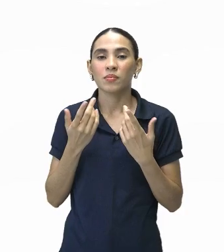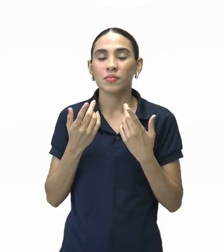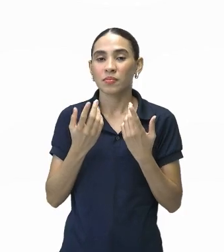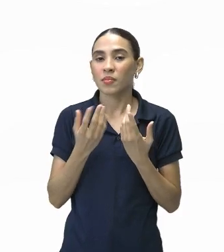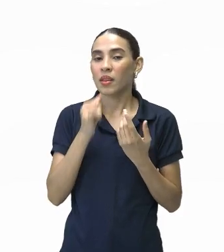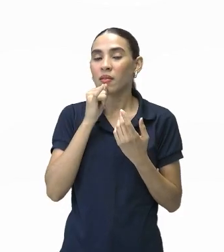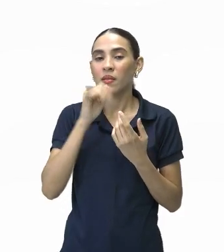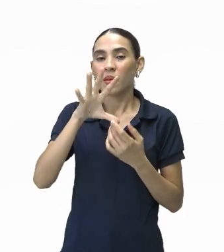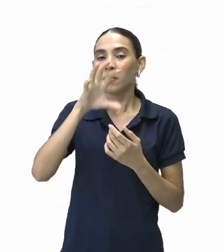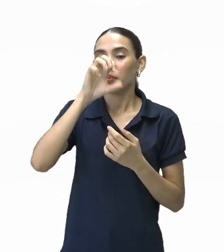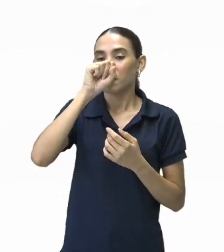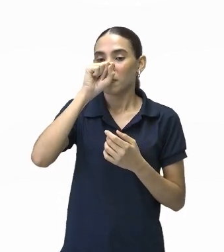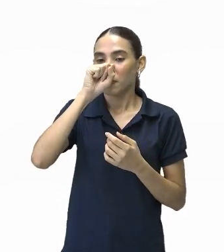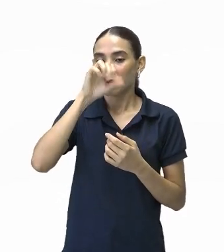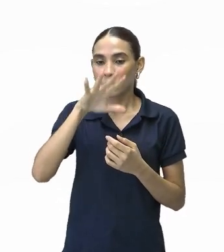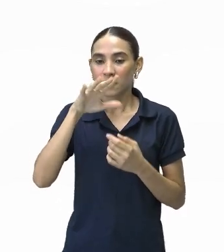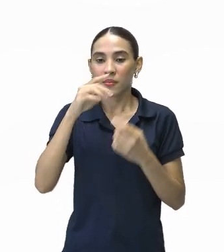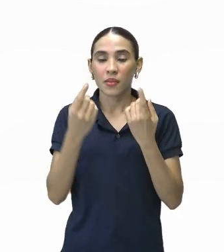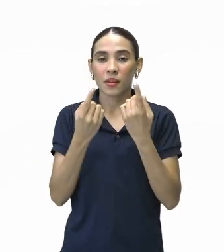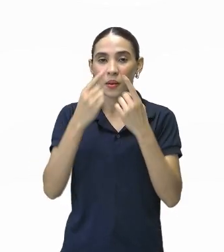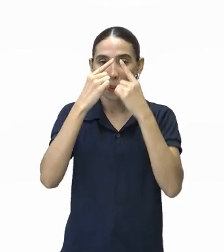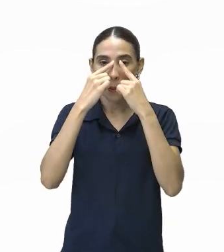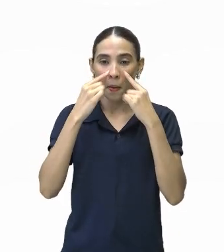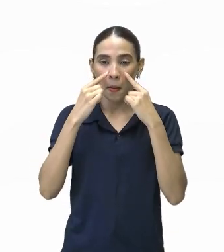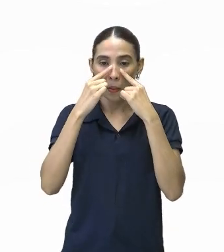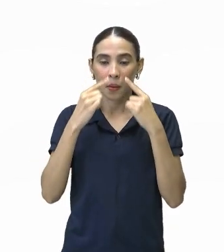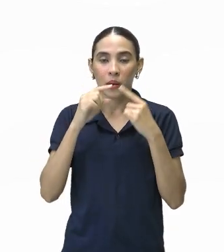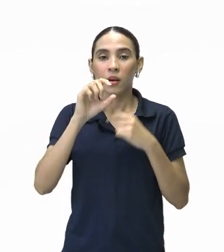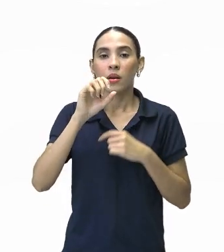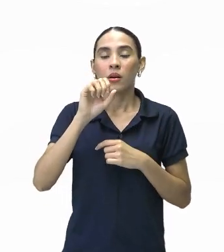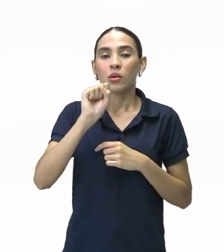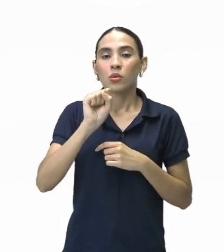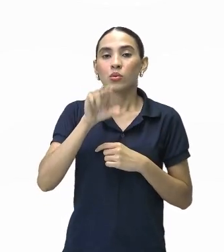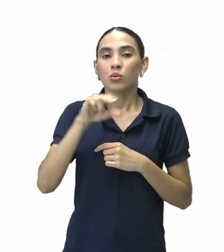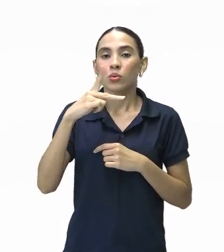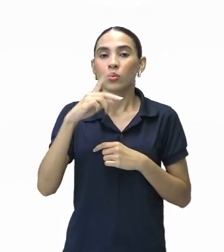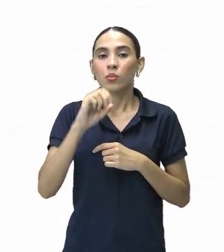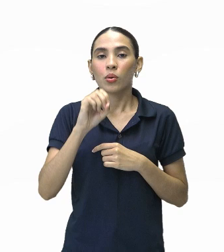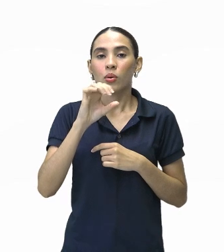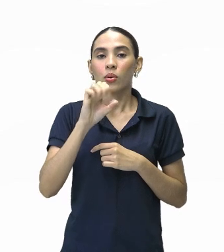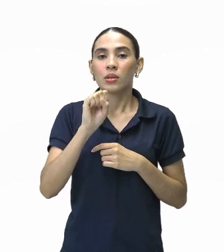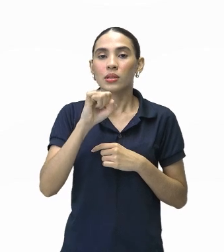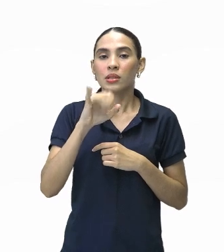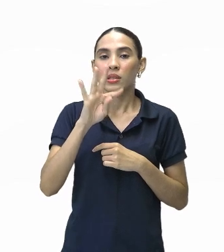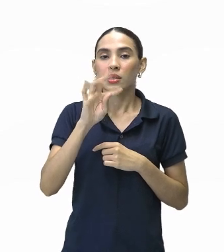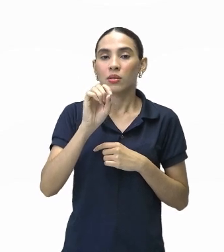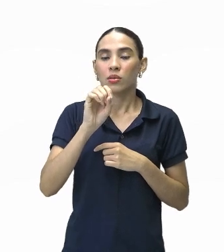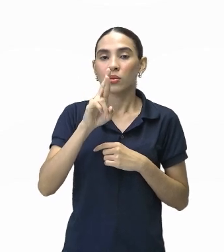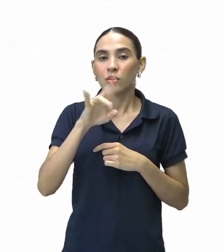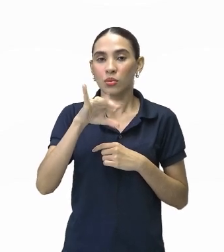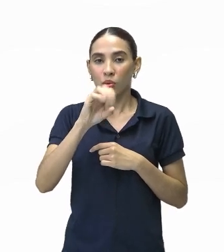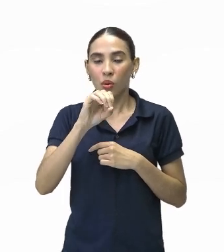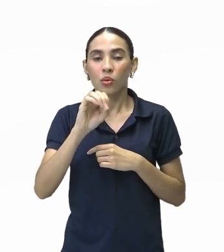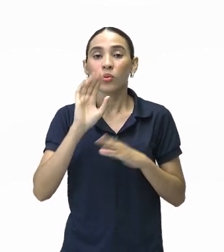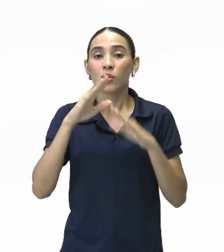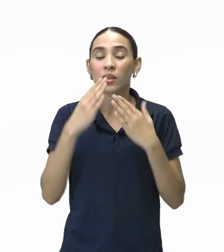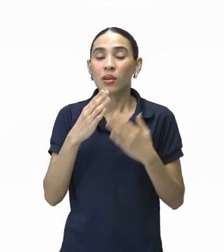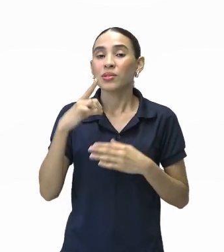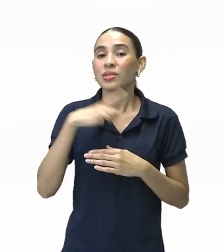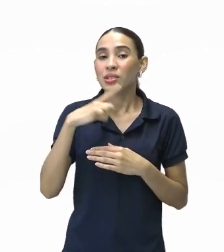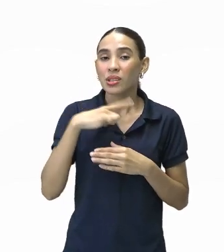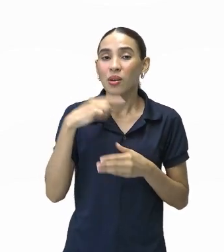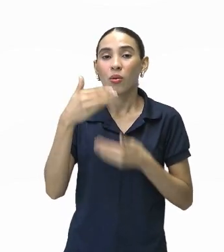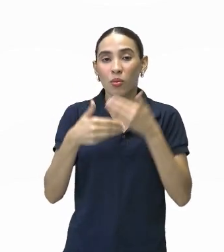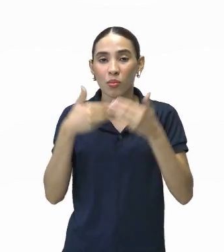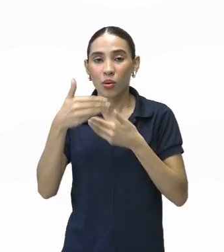vias respiratórias, chamado de supositório. Então, quando o paciente fazia uso do supositório, ele tinha um